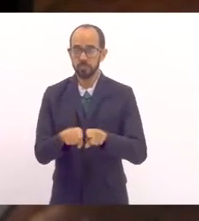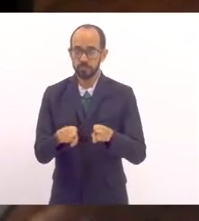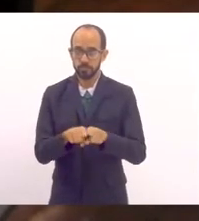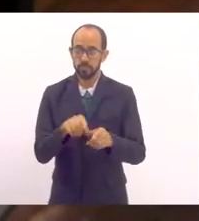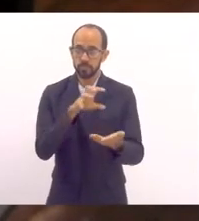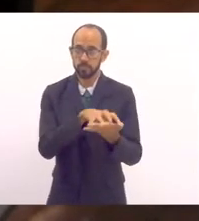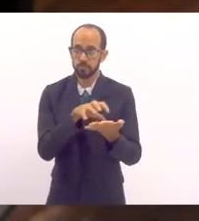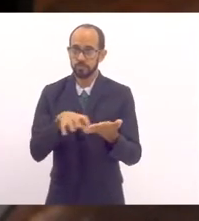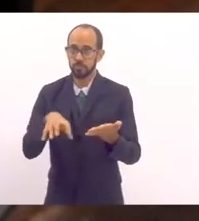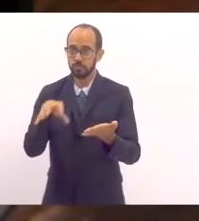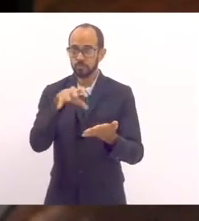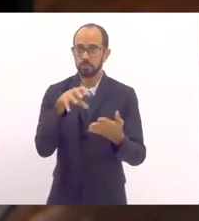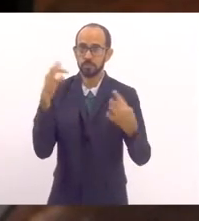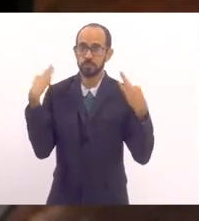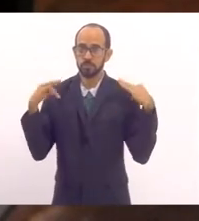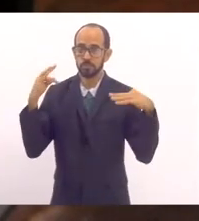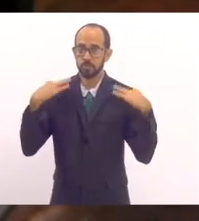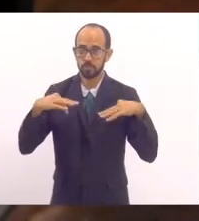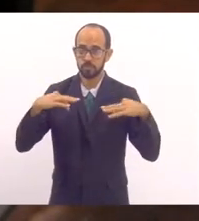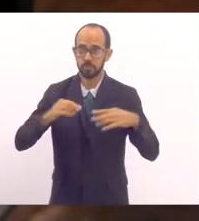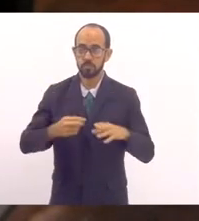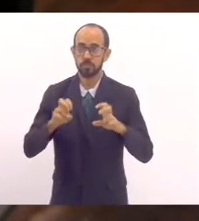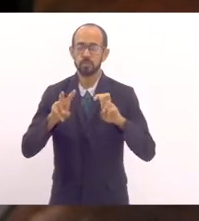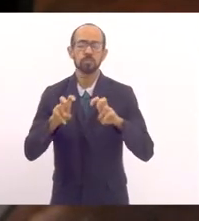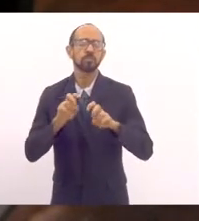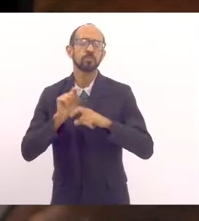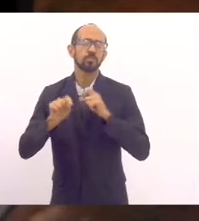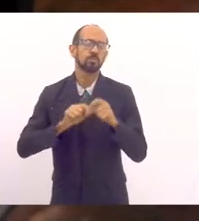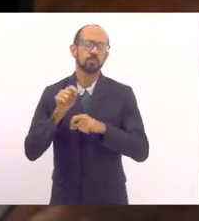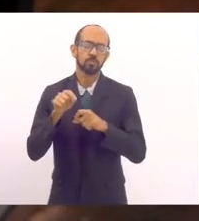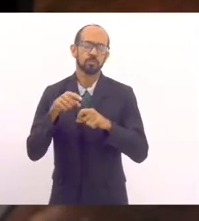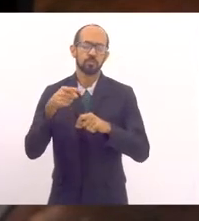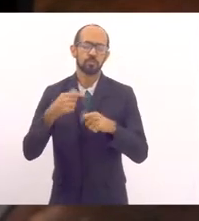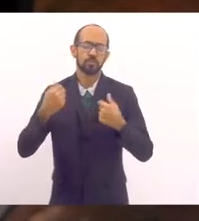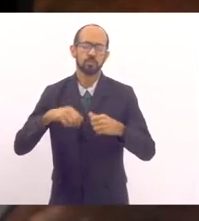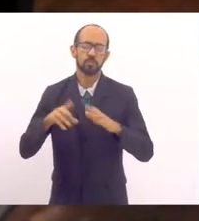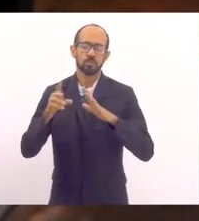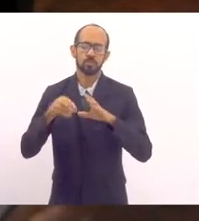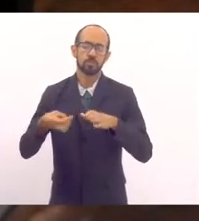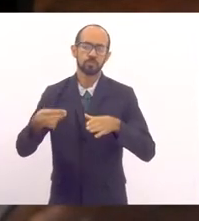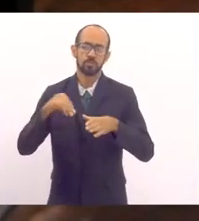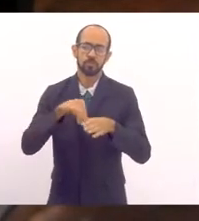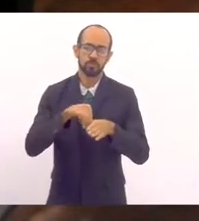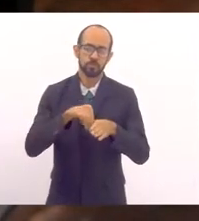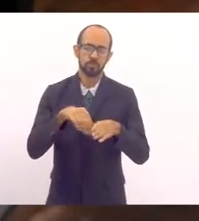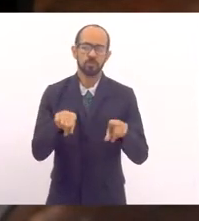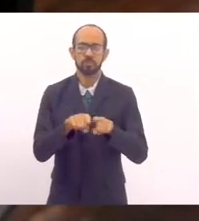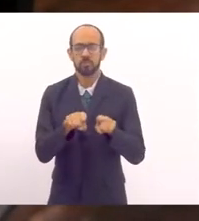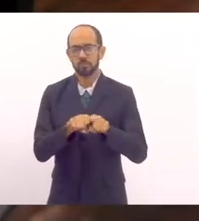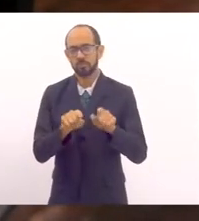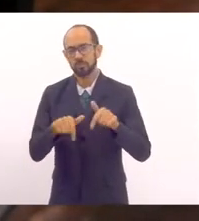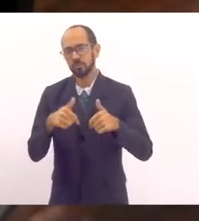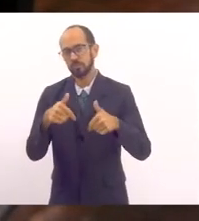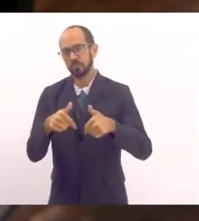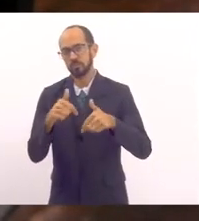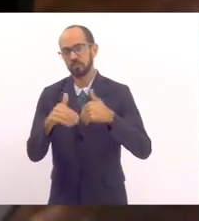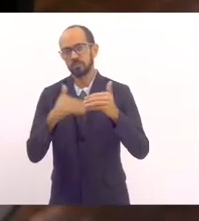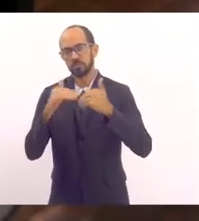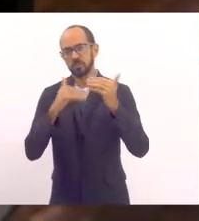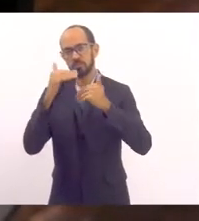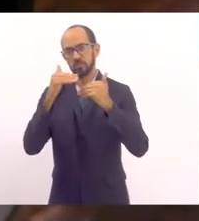e atualizados sobre a sua composição, planejamento, ações e iniciativas de desenvolvimento